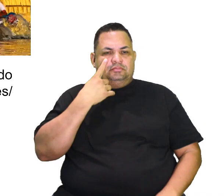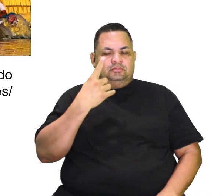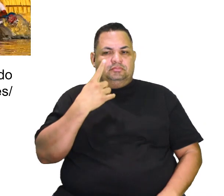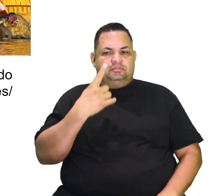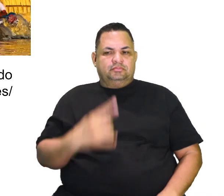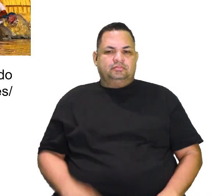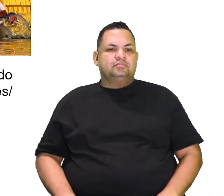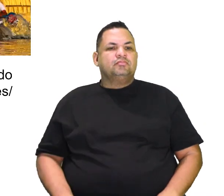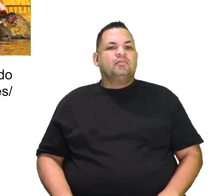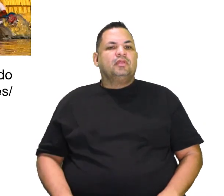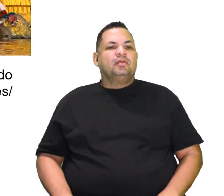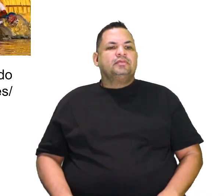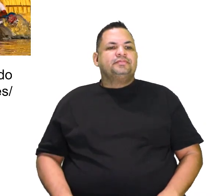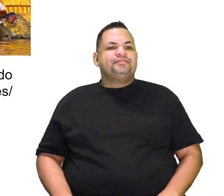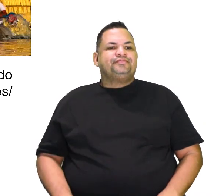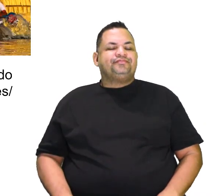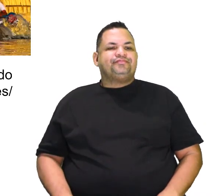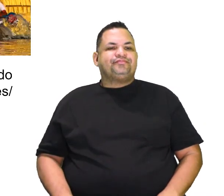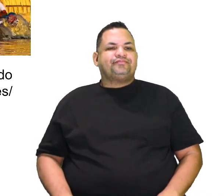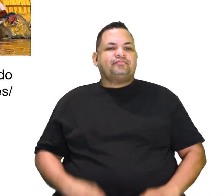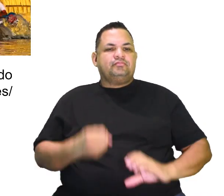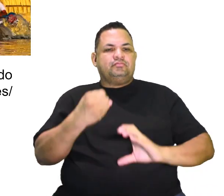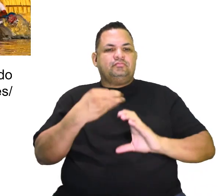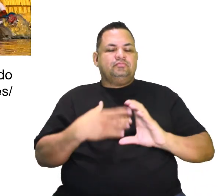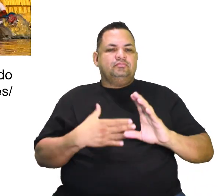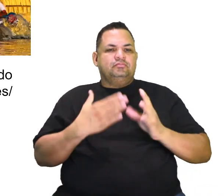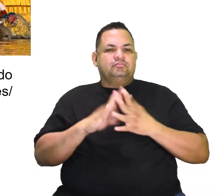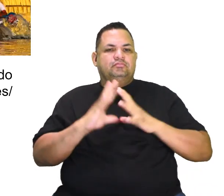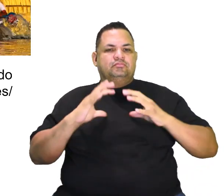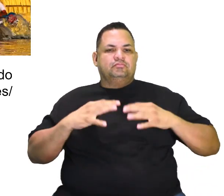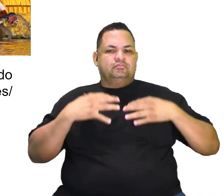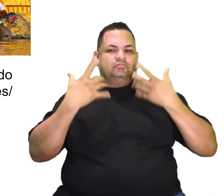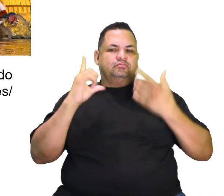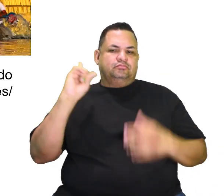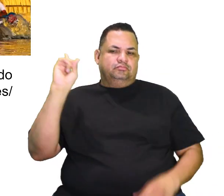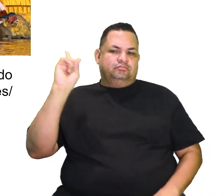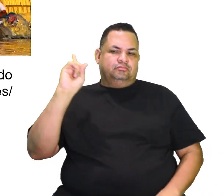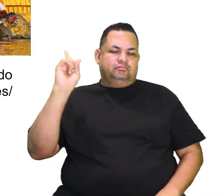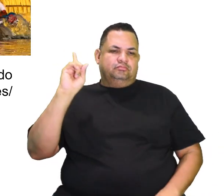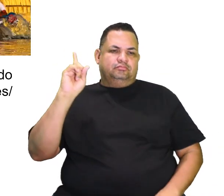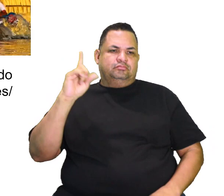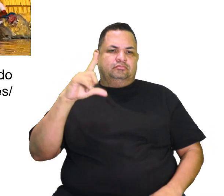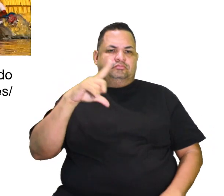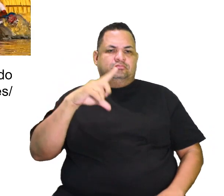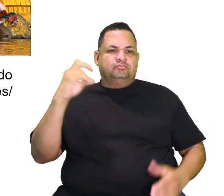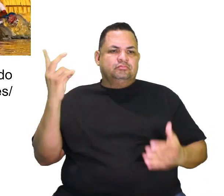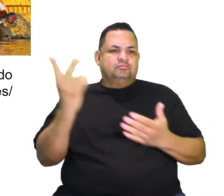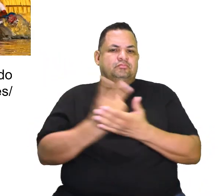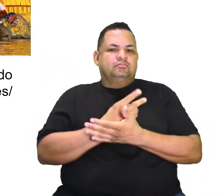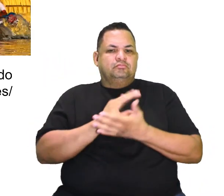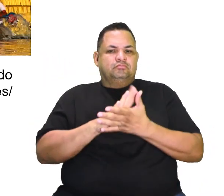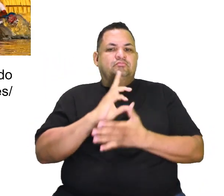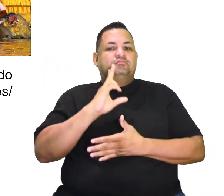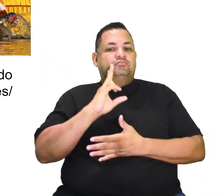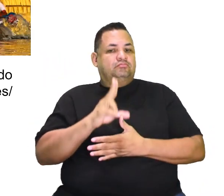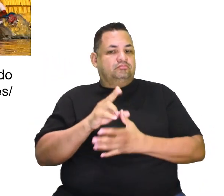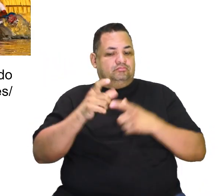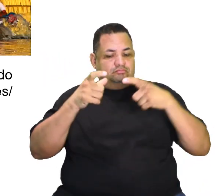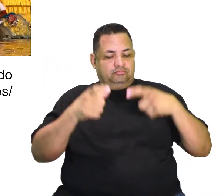um pouquinho sobre as características da festa do Divino Espírito Santo. Ela acontece em um mesmo